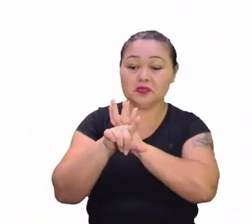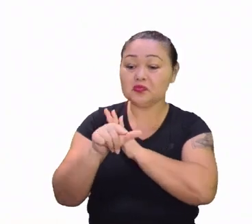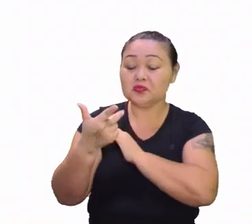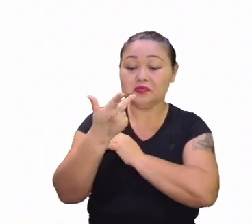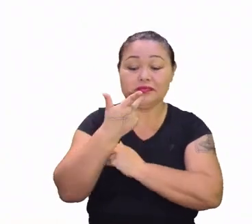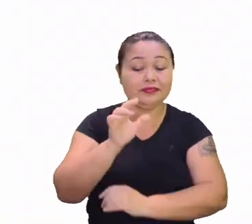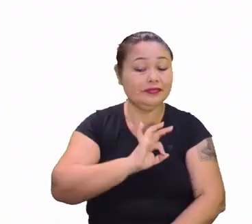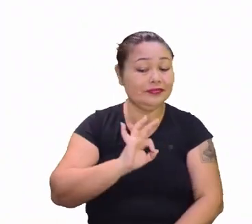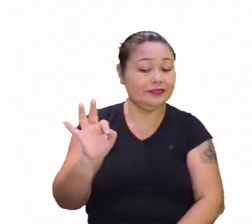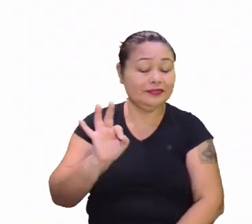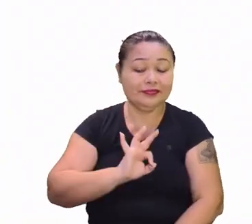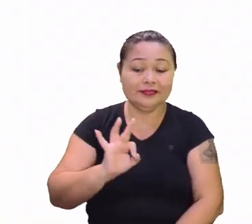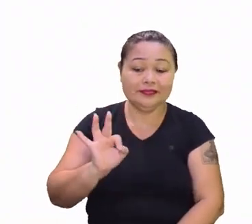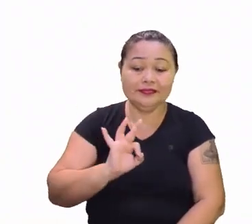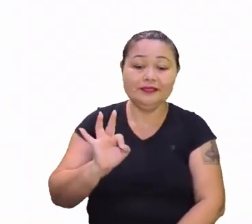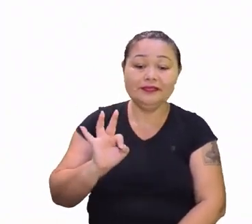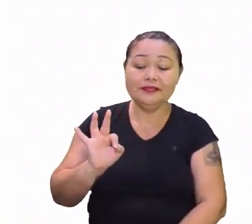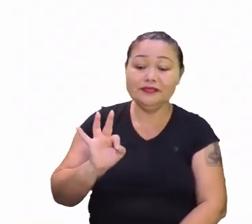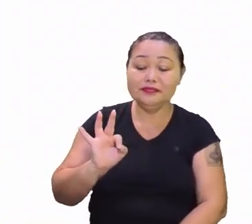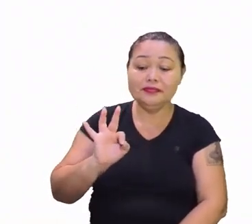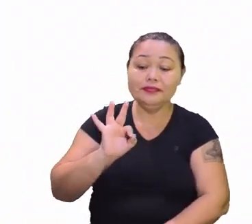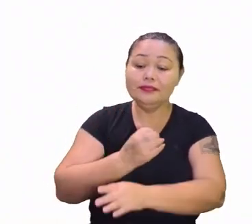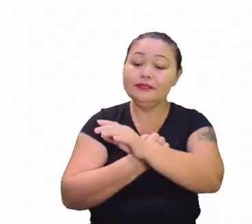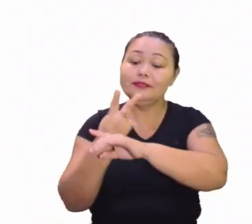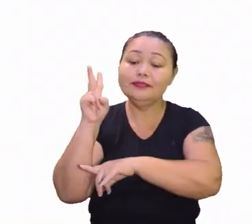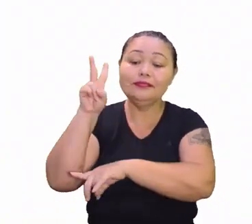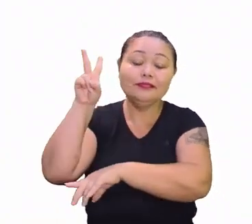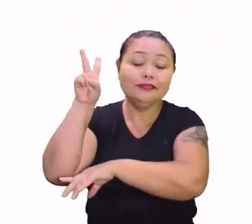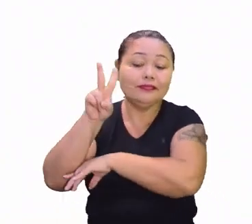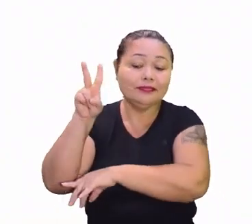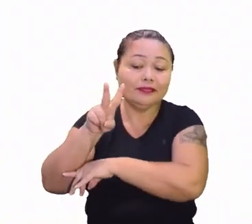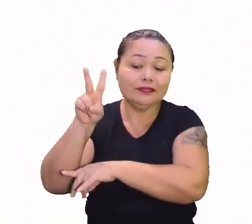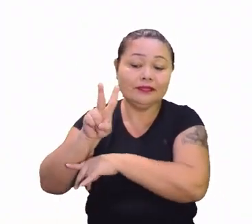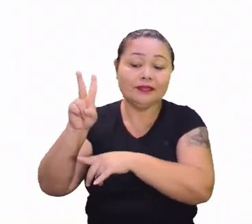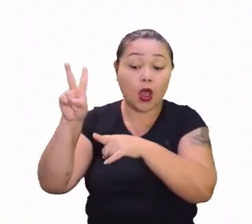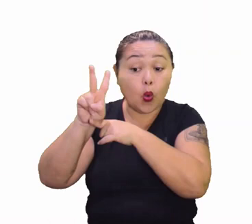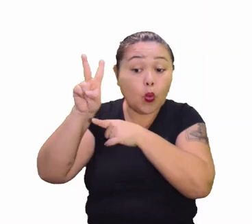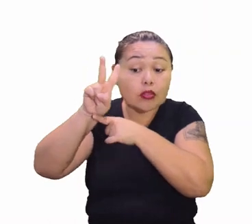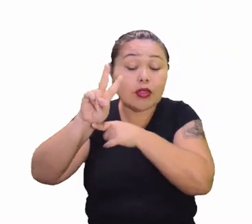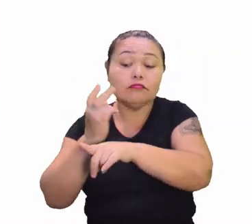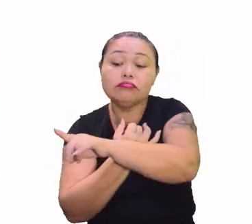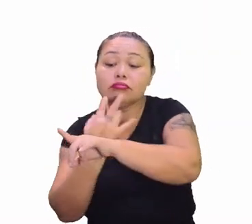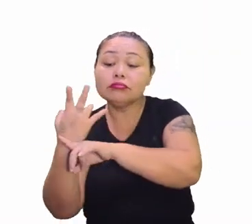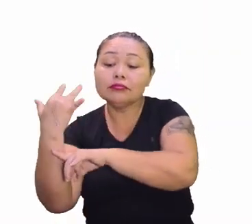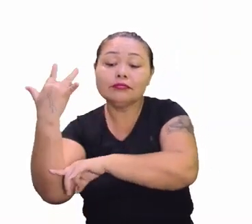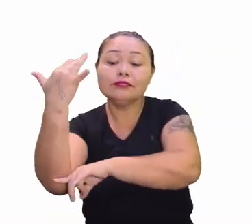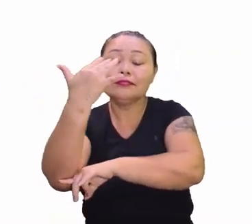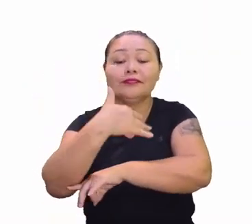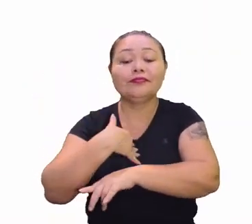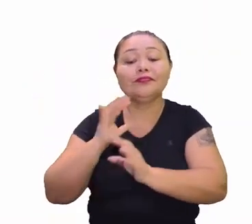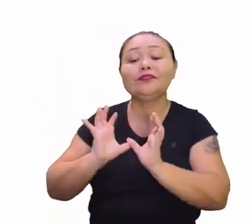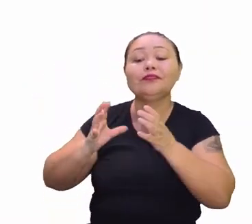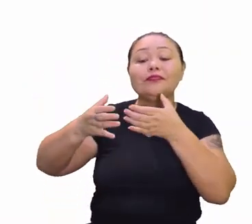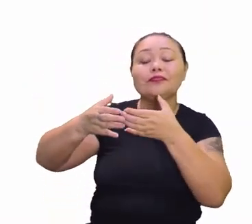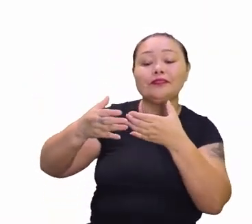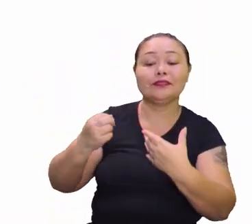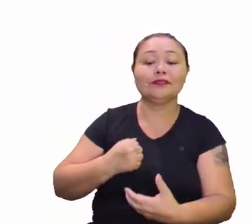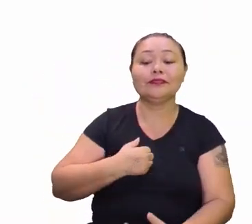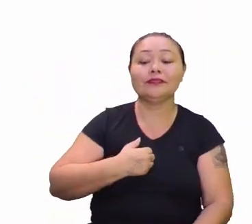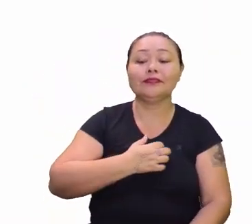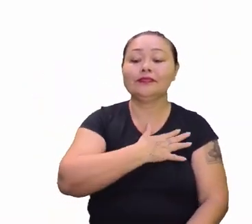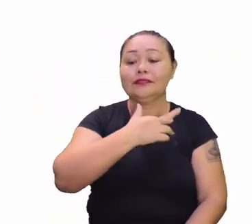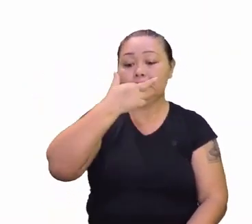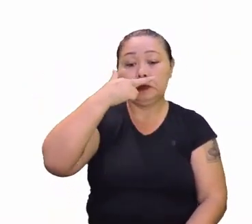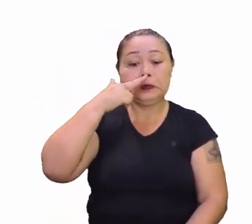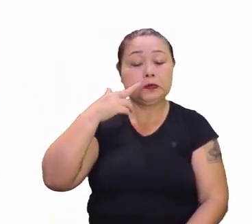se falava tanto em questão ambiental como se fala hoje, Não, né? nada disso. Então a Comissão Rondon tinha